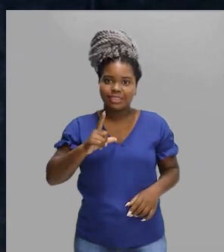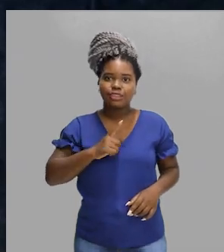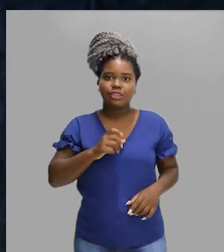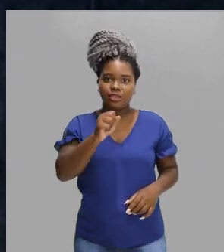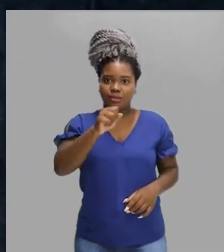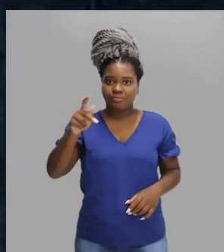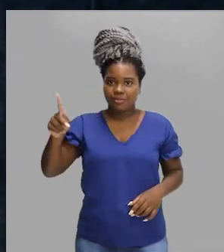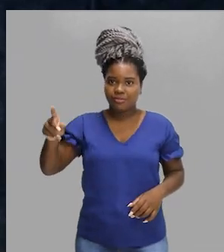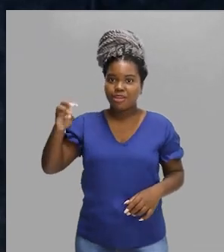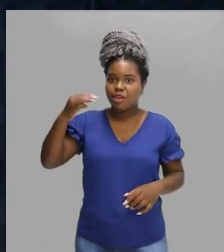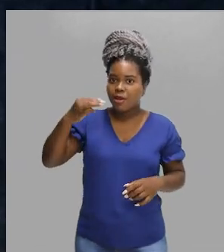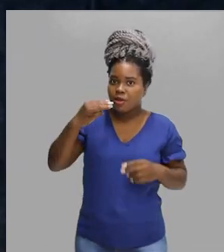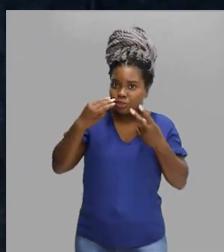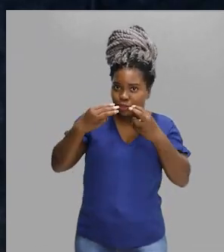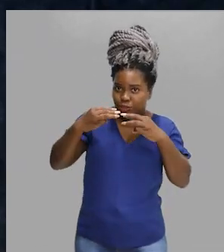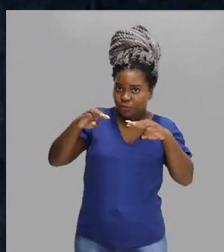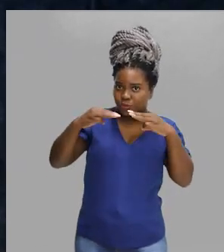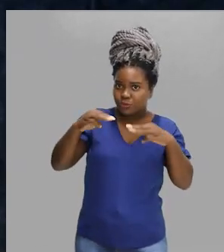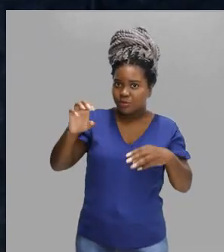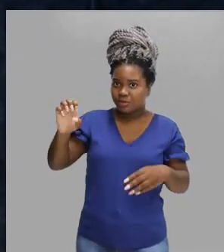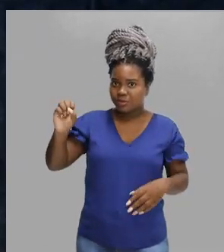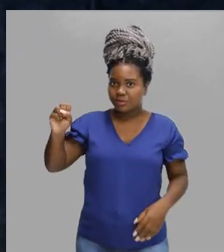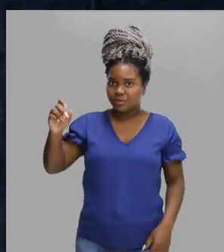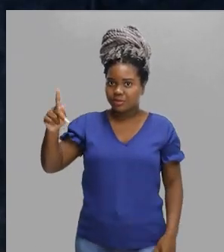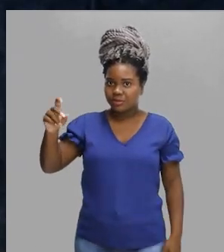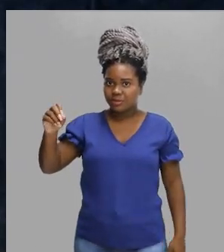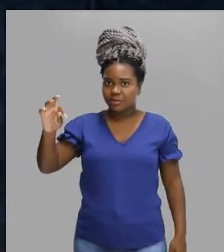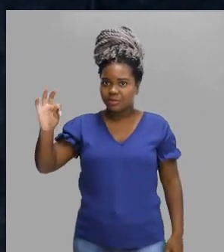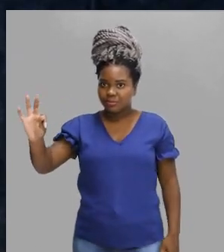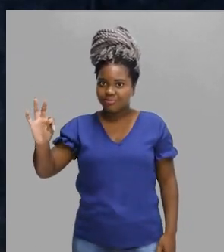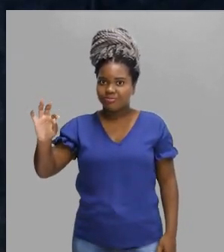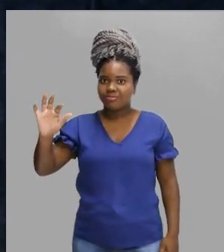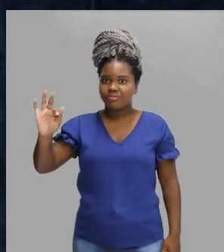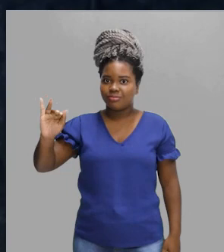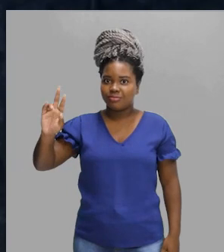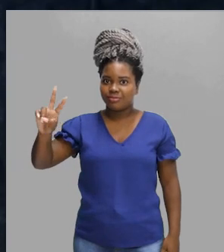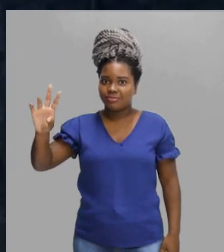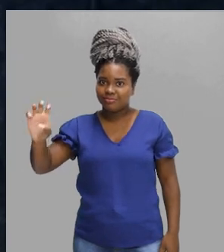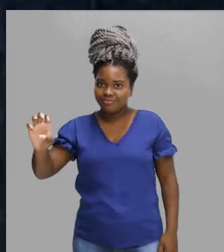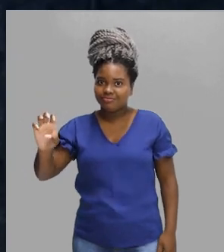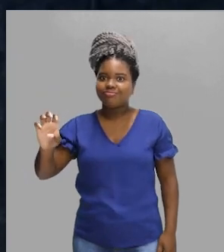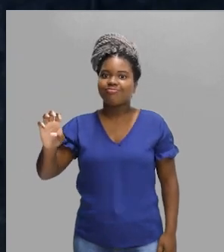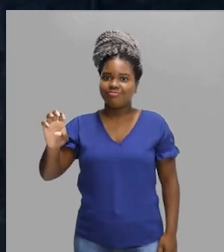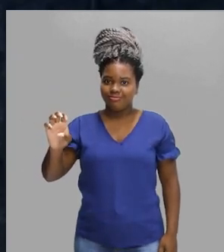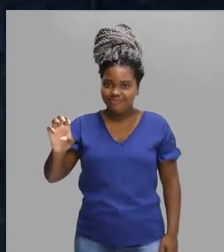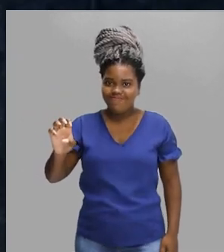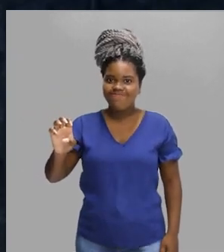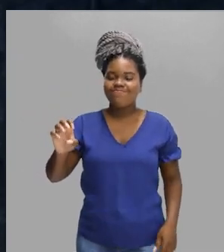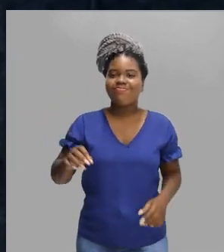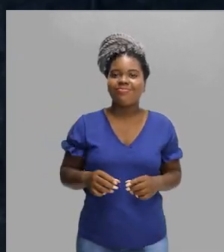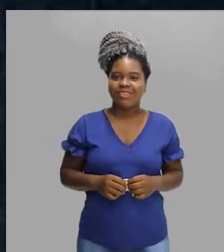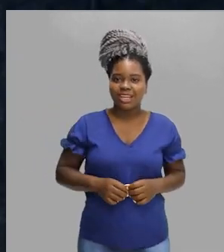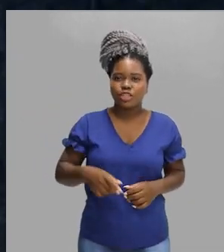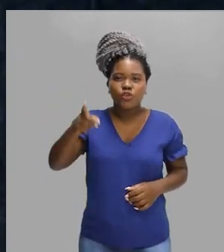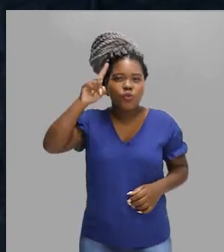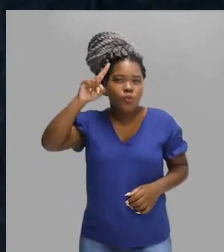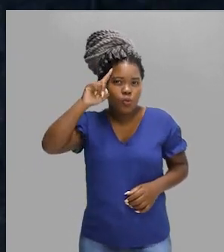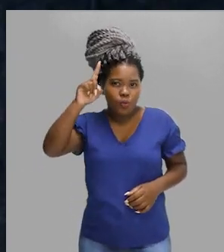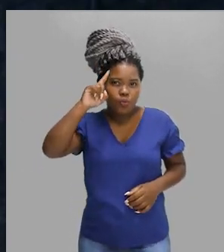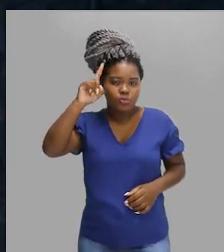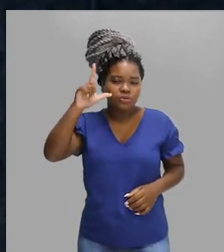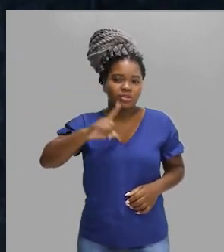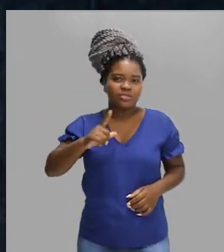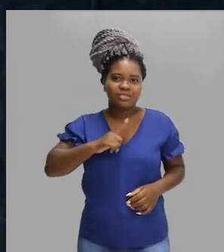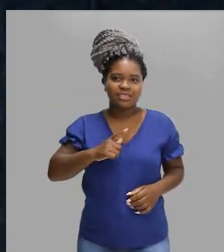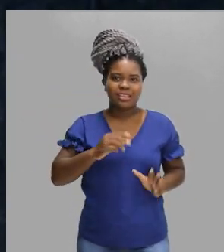disponíveis também na programação da Rádio Timbira, na hashtag Fique em Casa Aprendendo das 16 às 17. Todo dia lá tem um bloco de